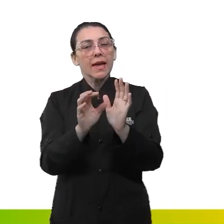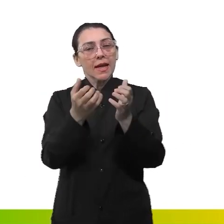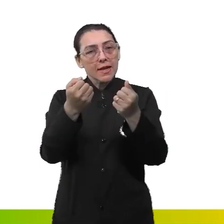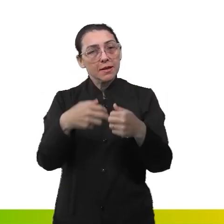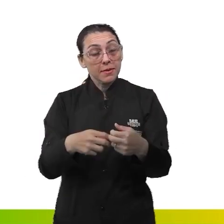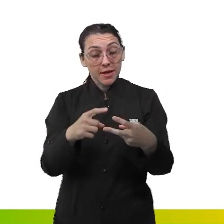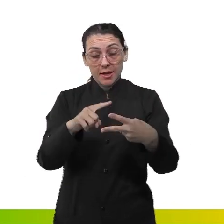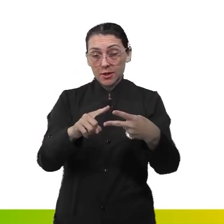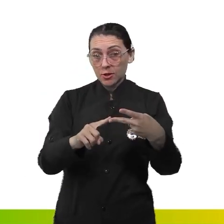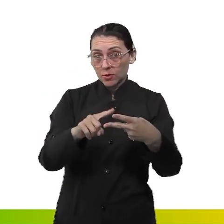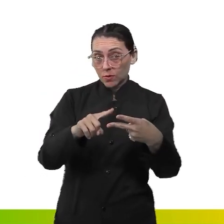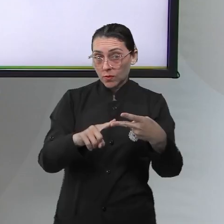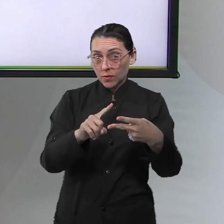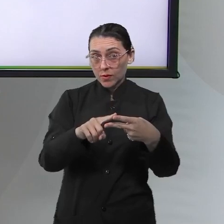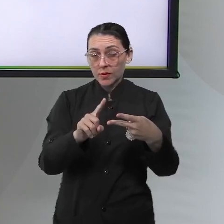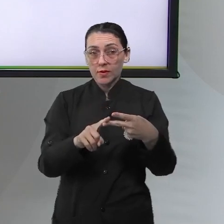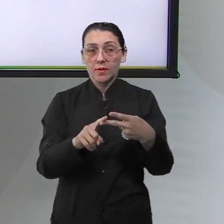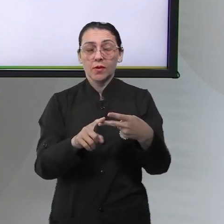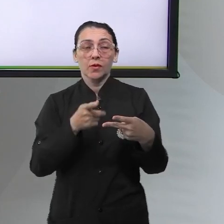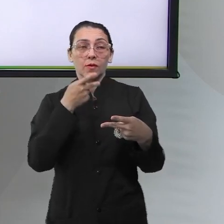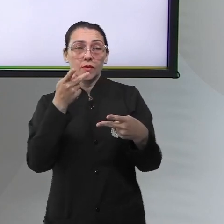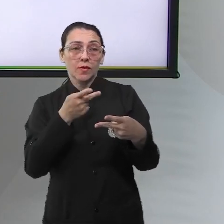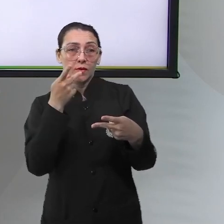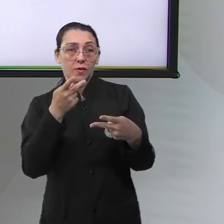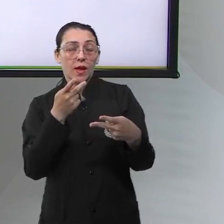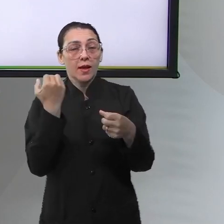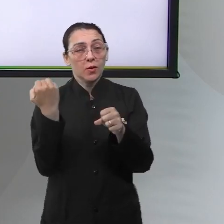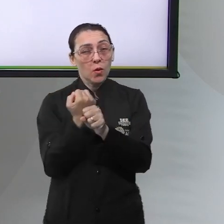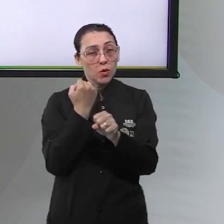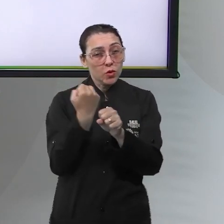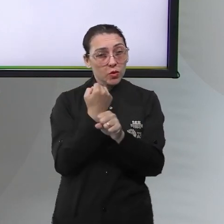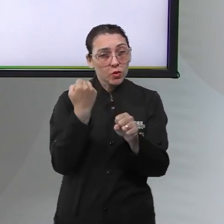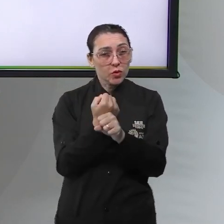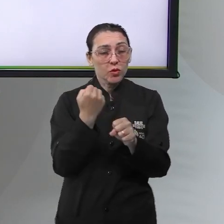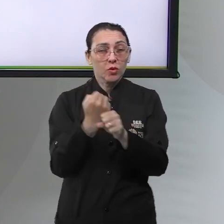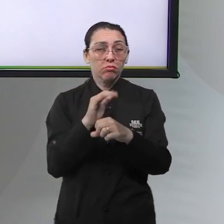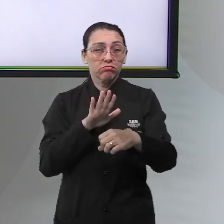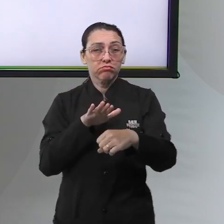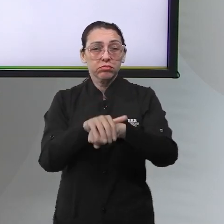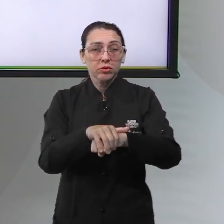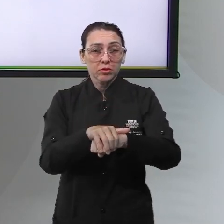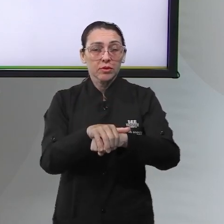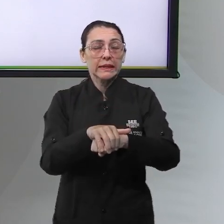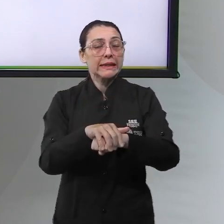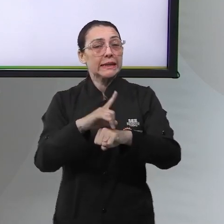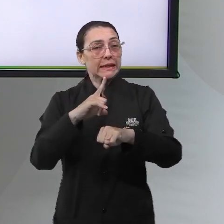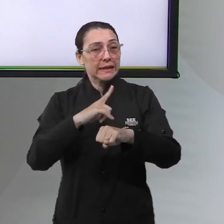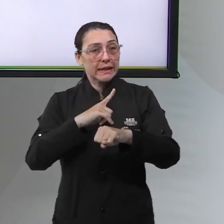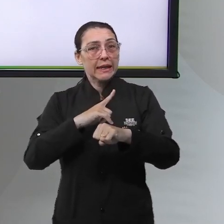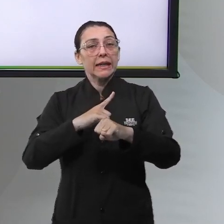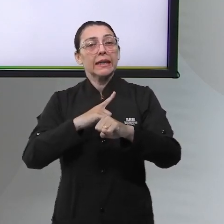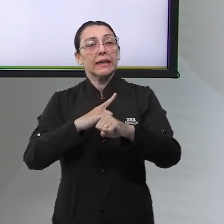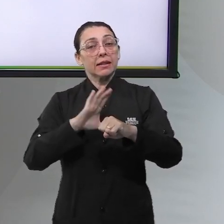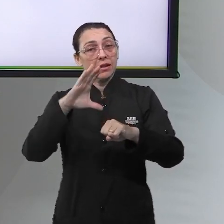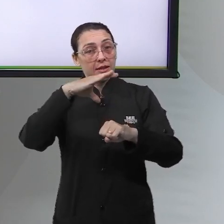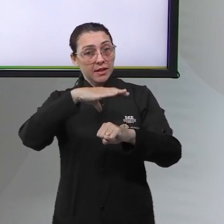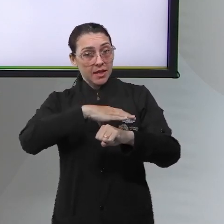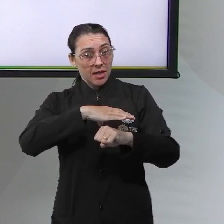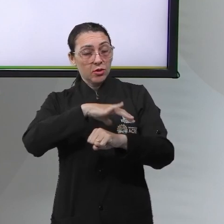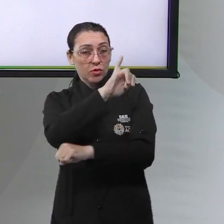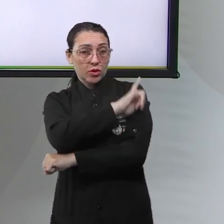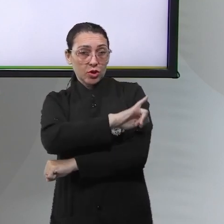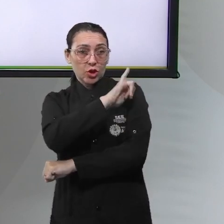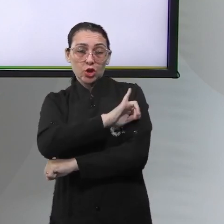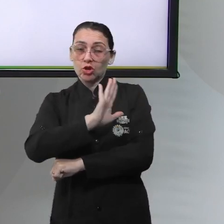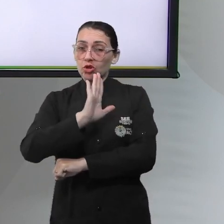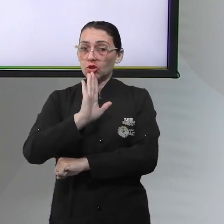duas coisas. Quando se pondera as construções coloniais existentes na cidade de Paraty, já